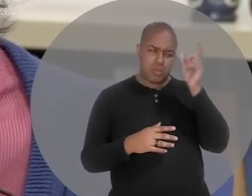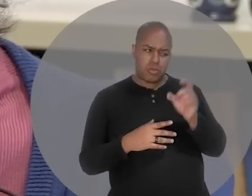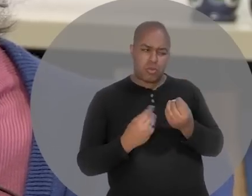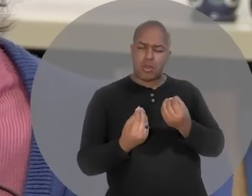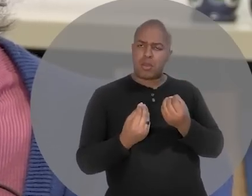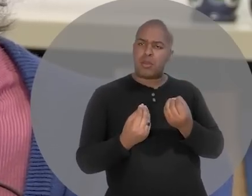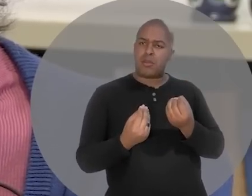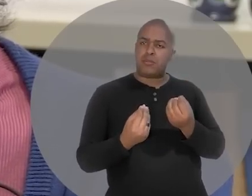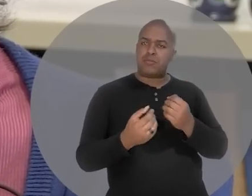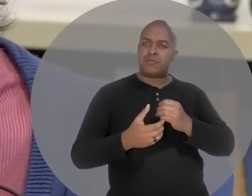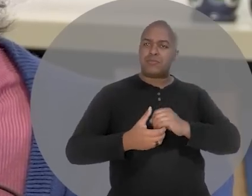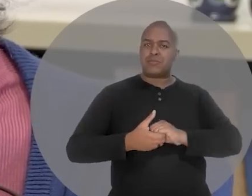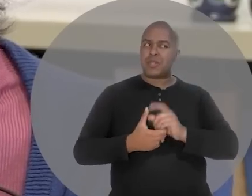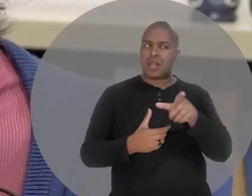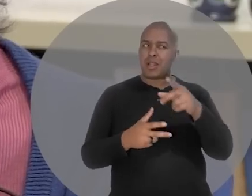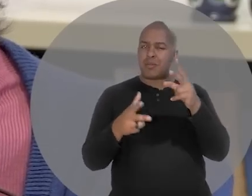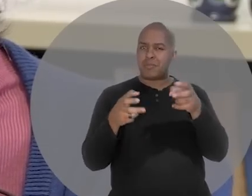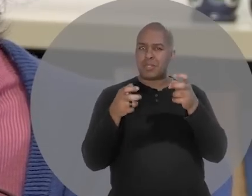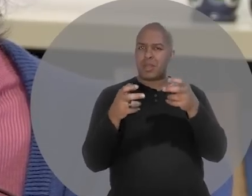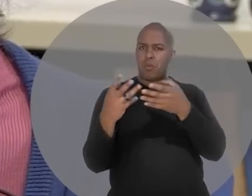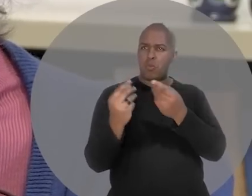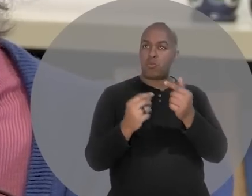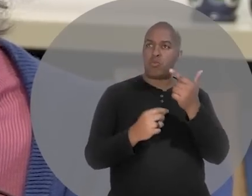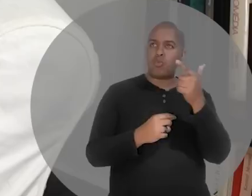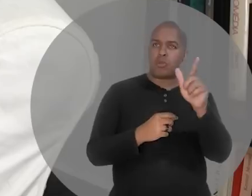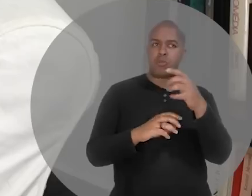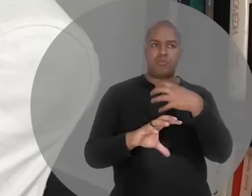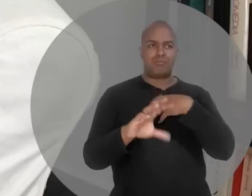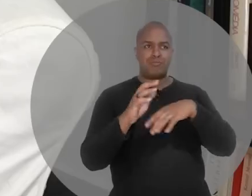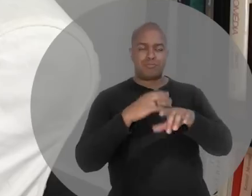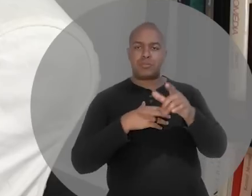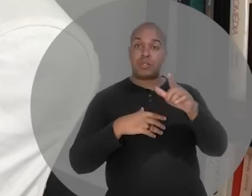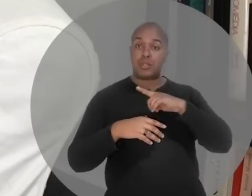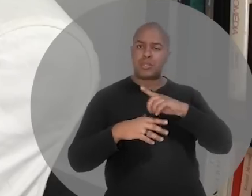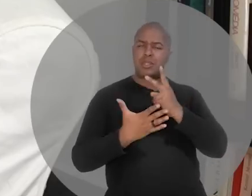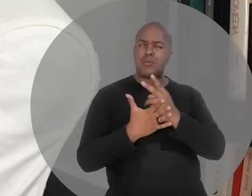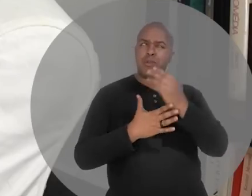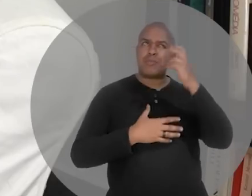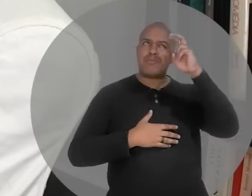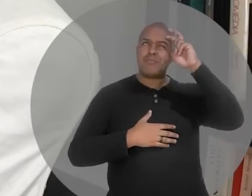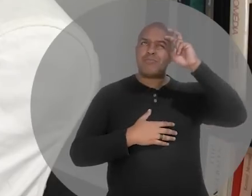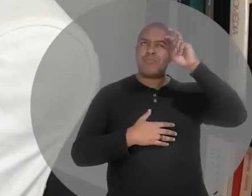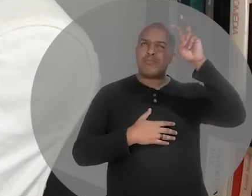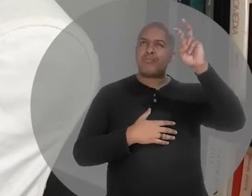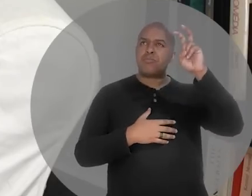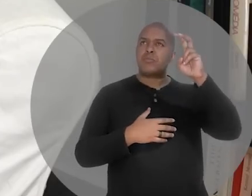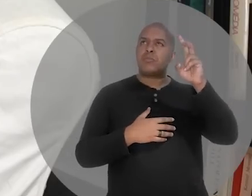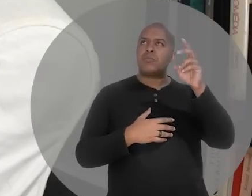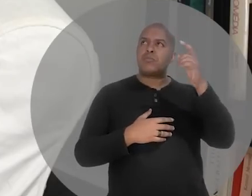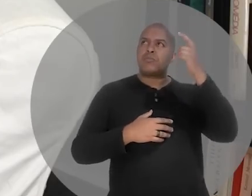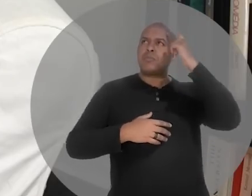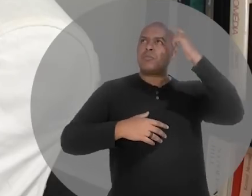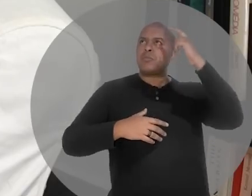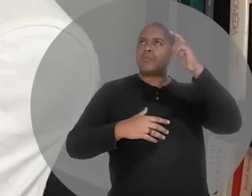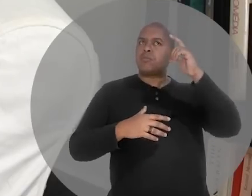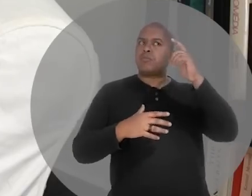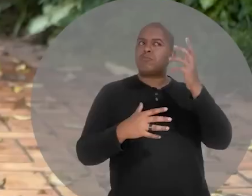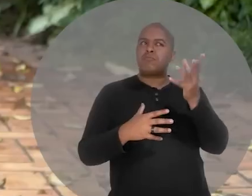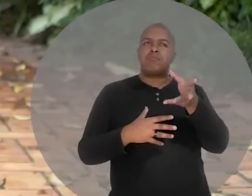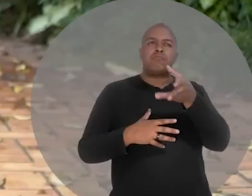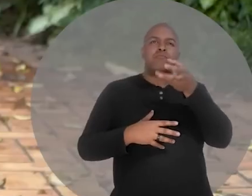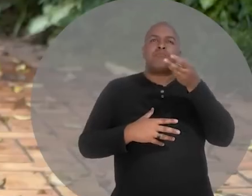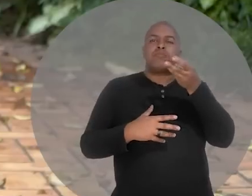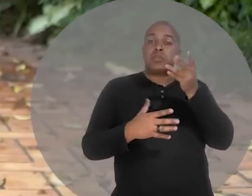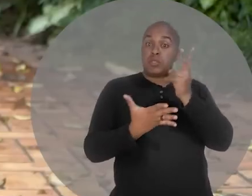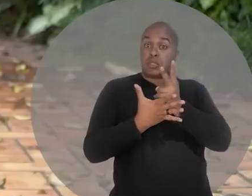pessoa que percebe muito o outro. Ela tinha uma sabedoria, uma intuição, um cheirômetro.